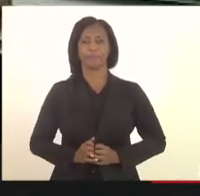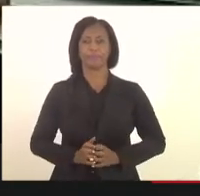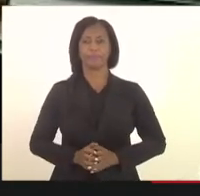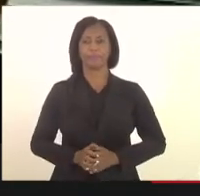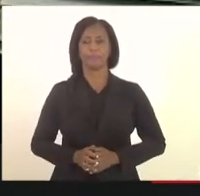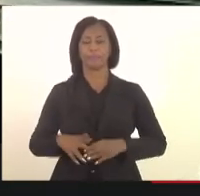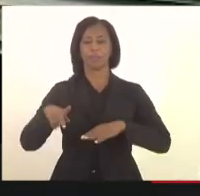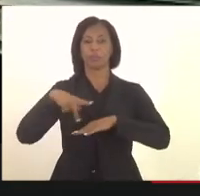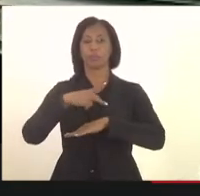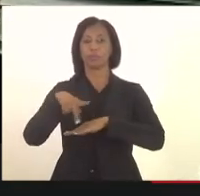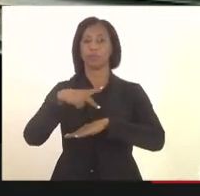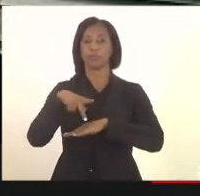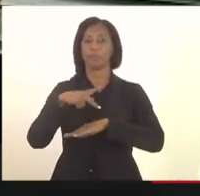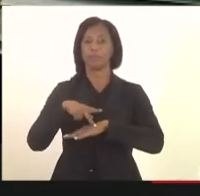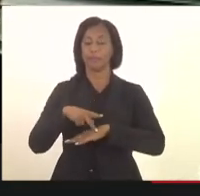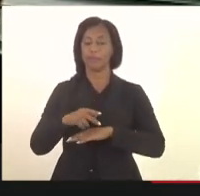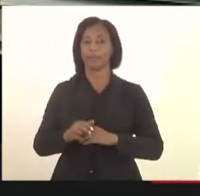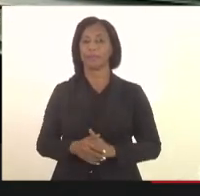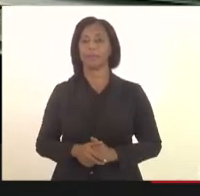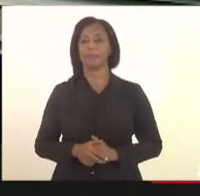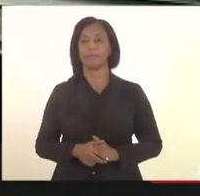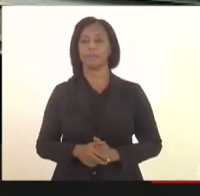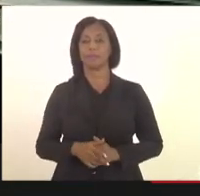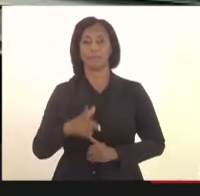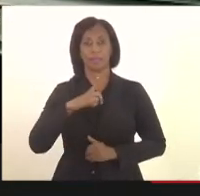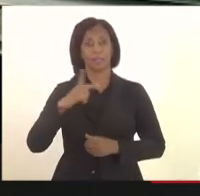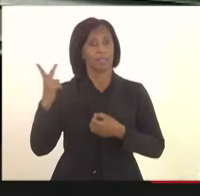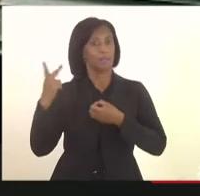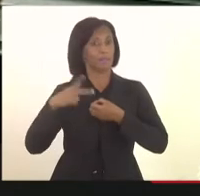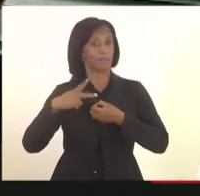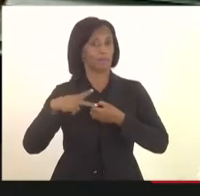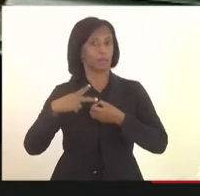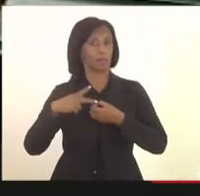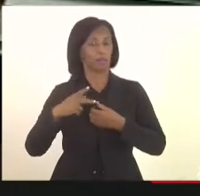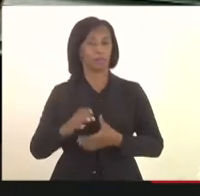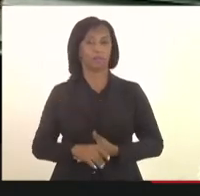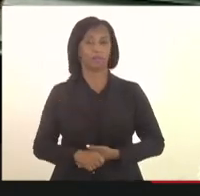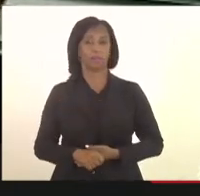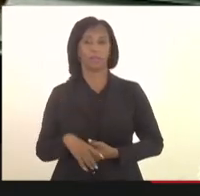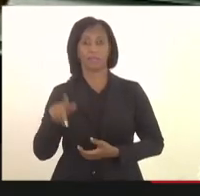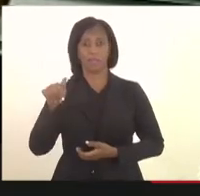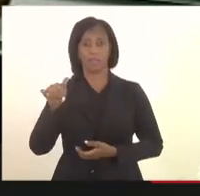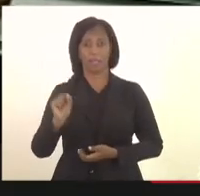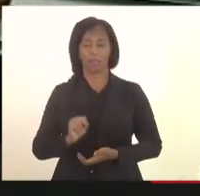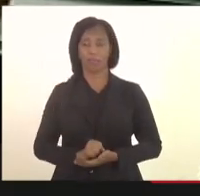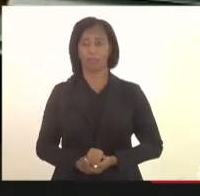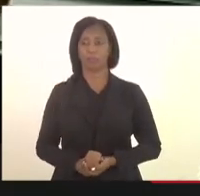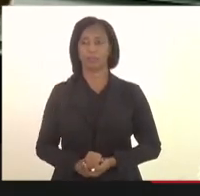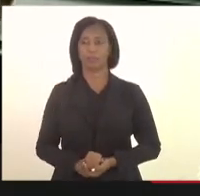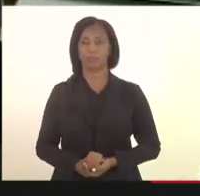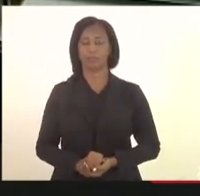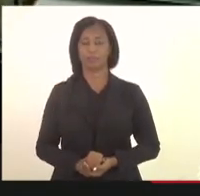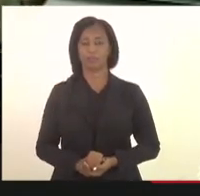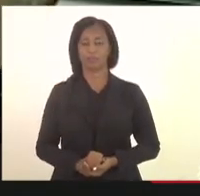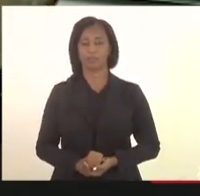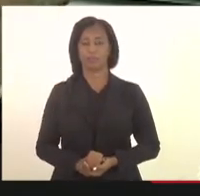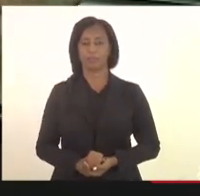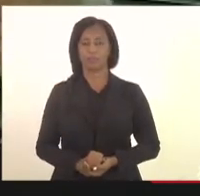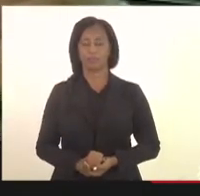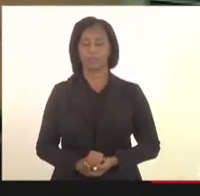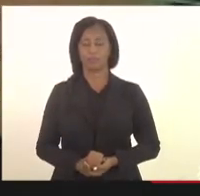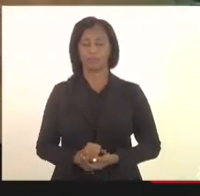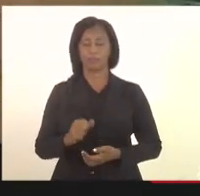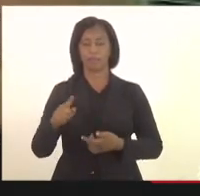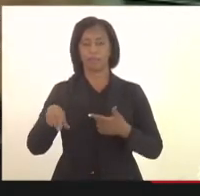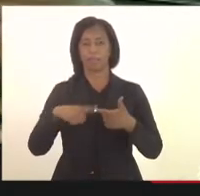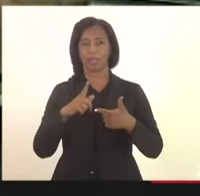dos países que têm petróleo e gás. E a segunda